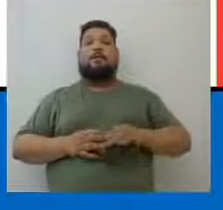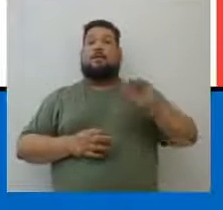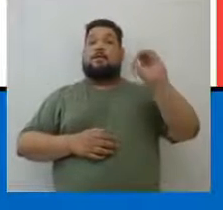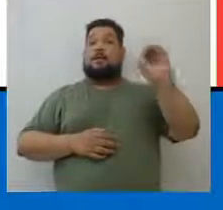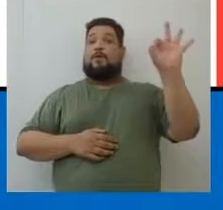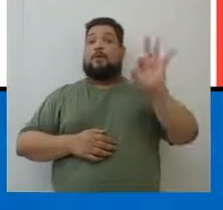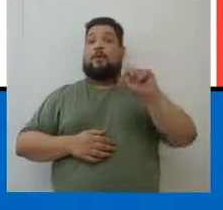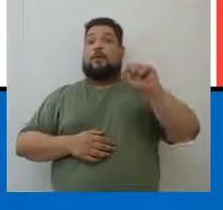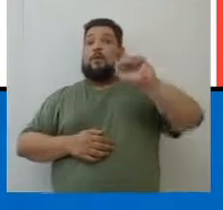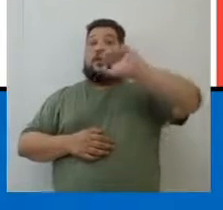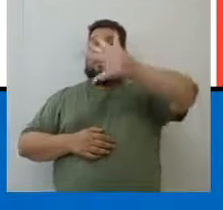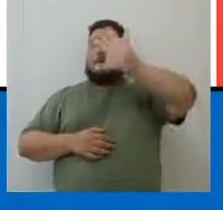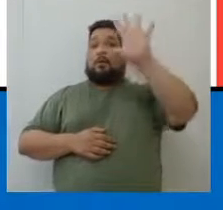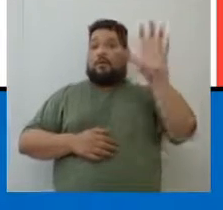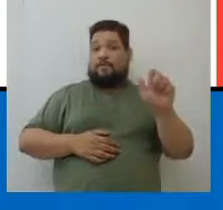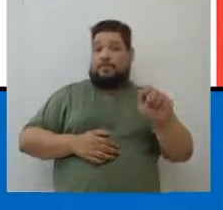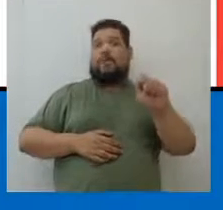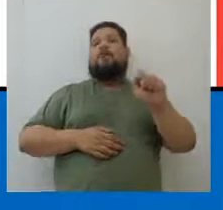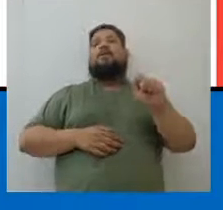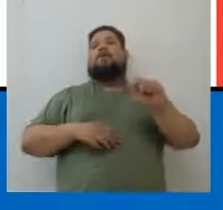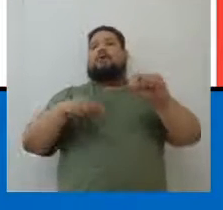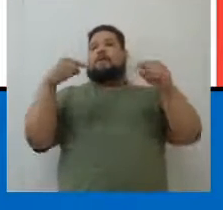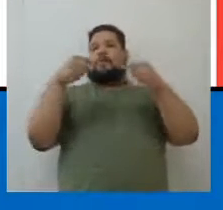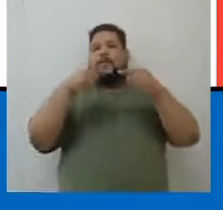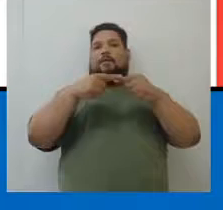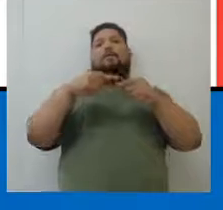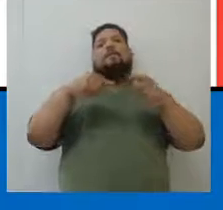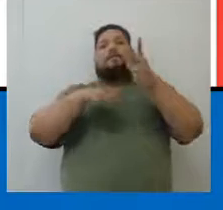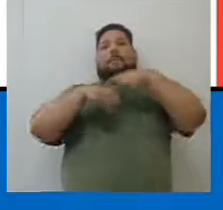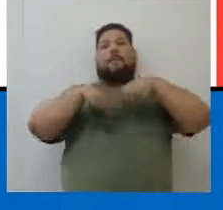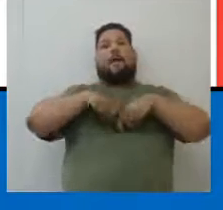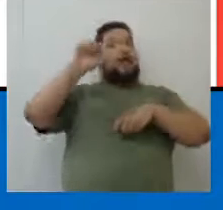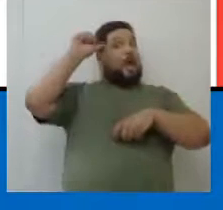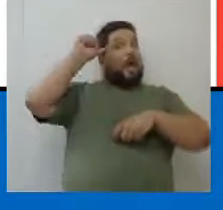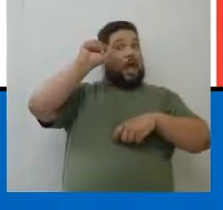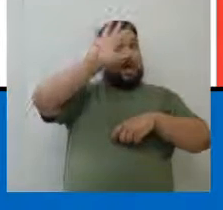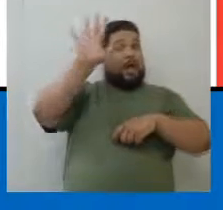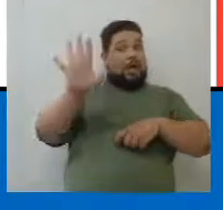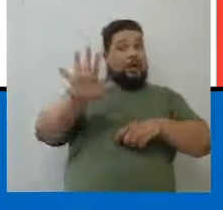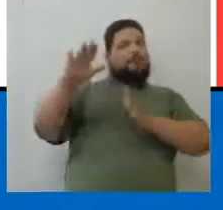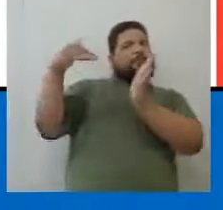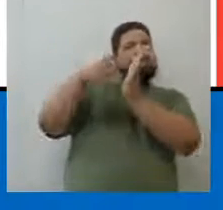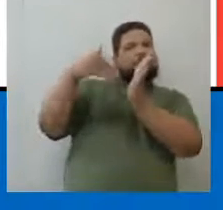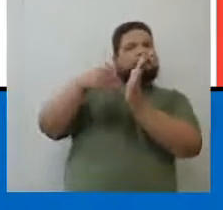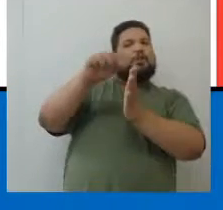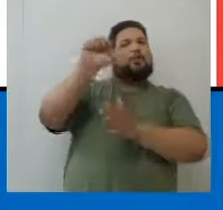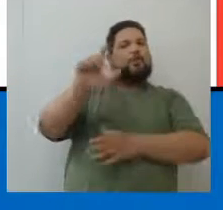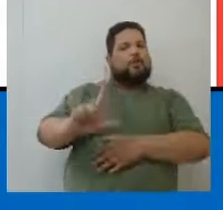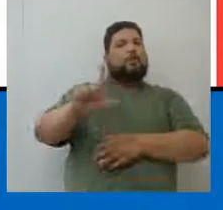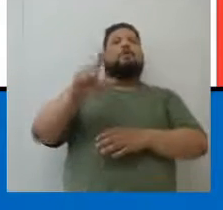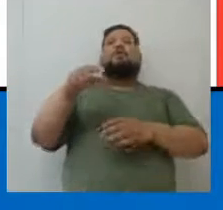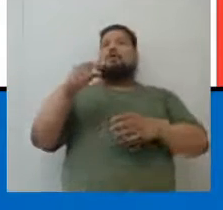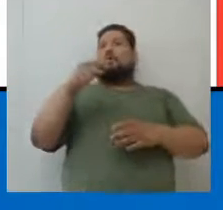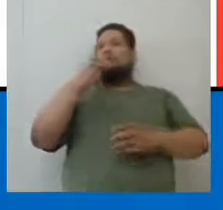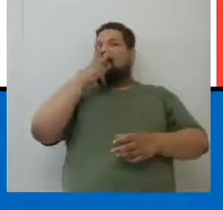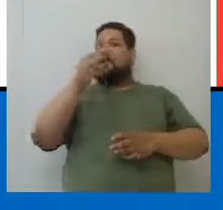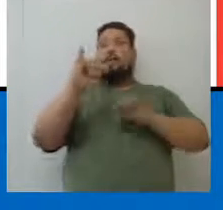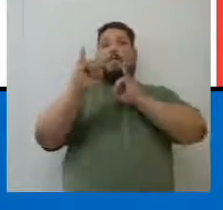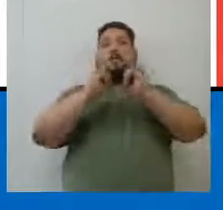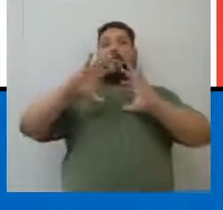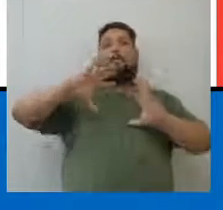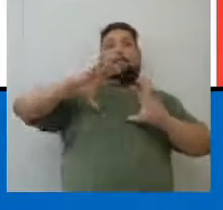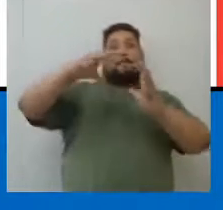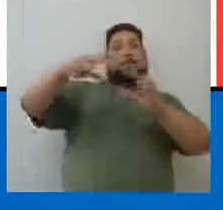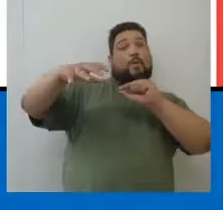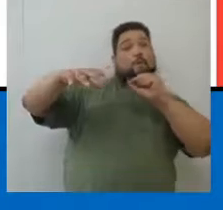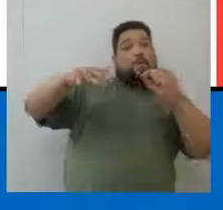0% África, alguns países do sul da Ásia, né, gente? A gente está vendo que a internet não é uma coisa que integra o mundo inteiro. Já cai naquela ideia que